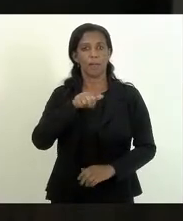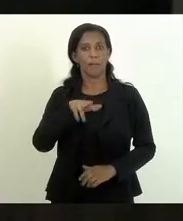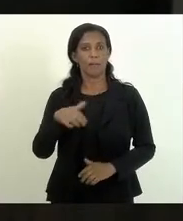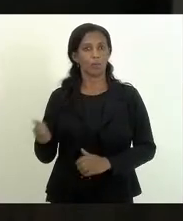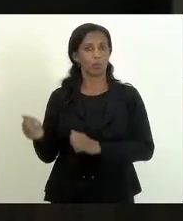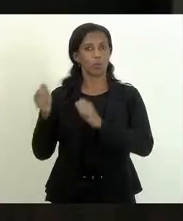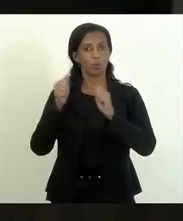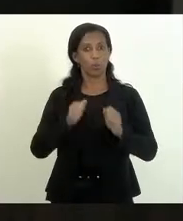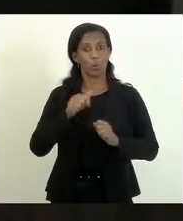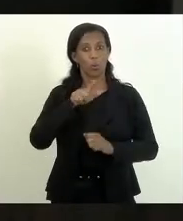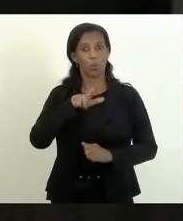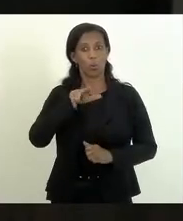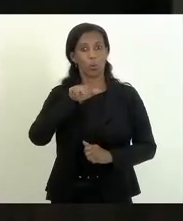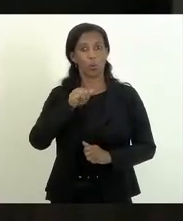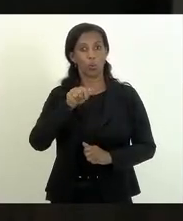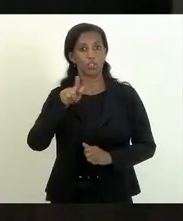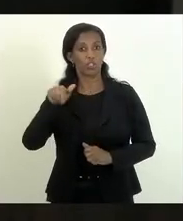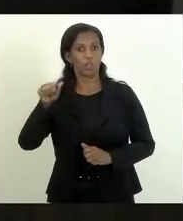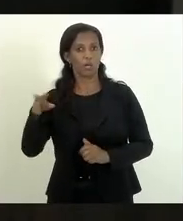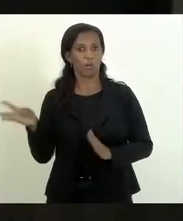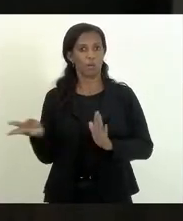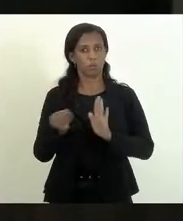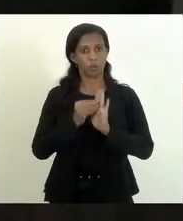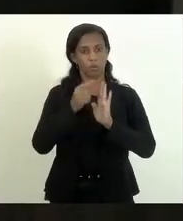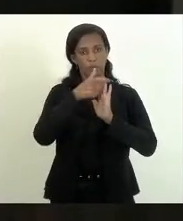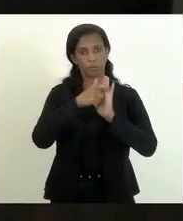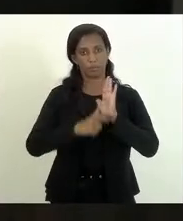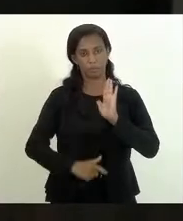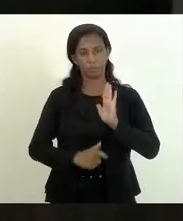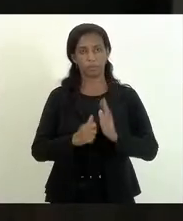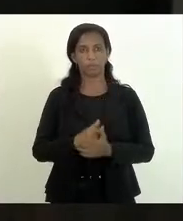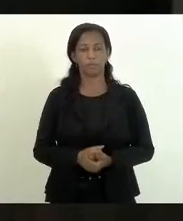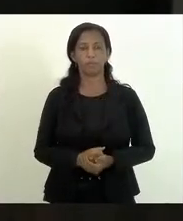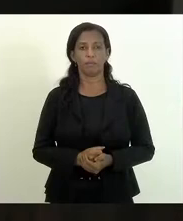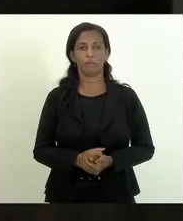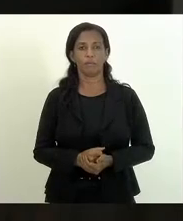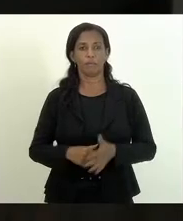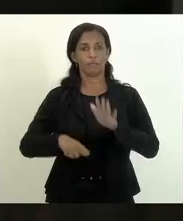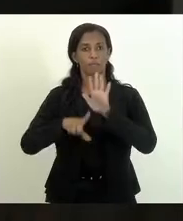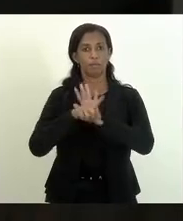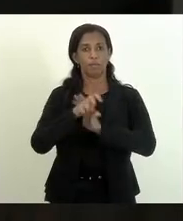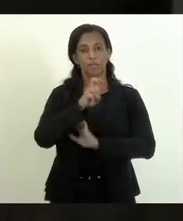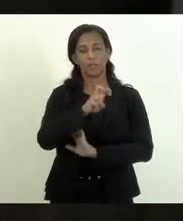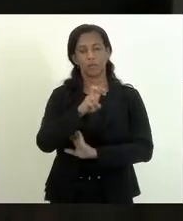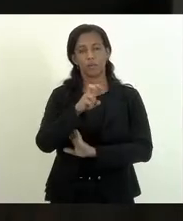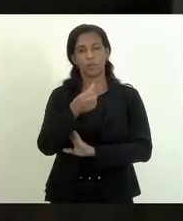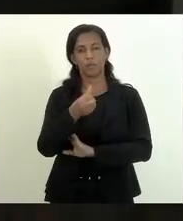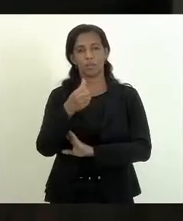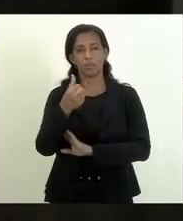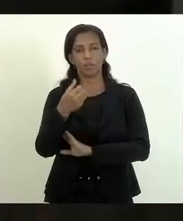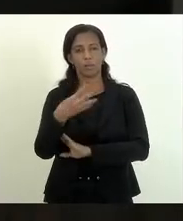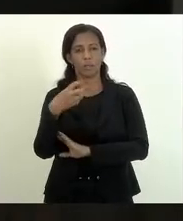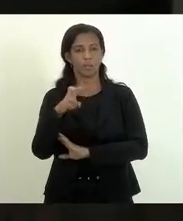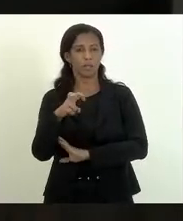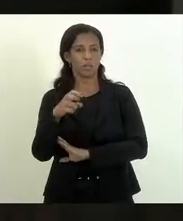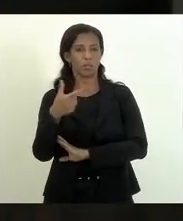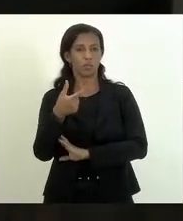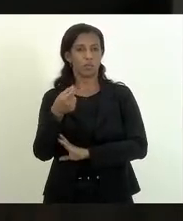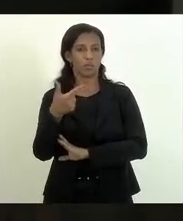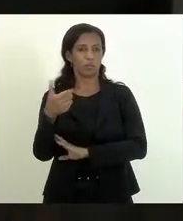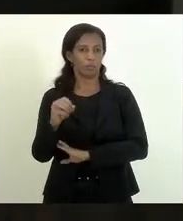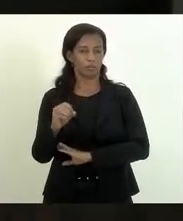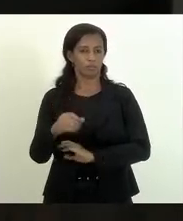Brasil, Luiz Gama, no calendário oficial do Estado do Rio de Janeiro, consolidada pela lei 5.645, de 6 de janeiro de